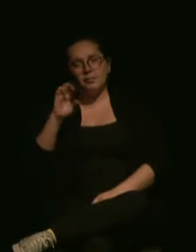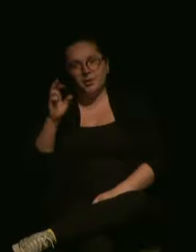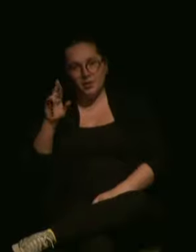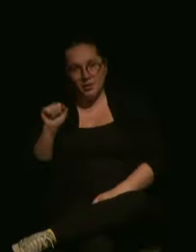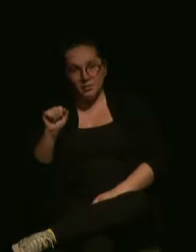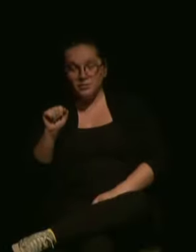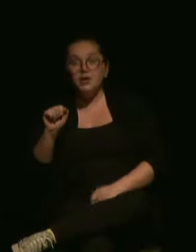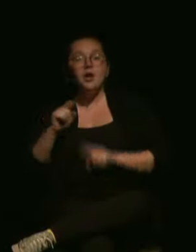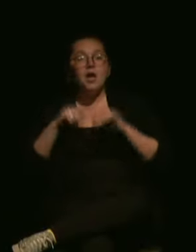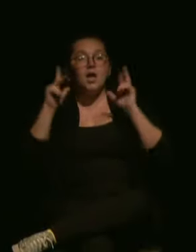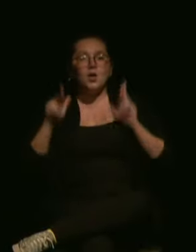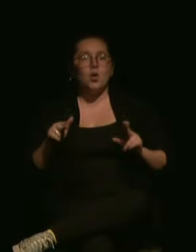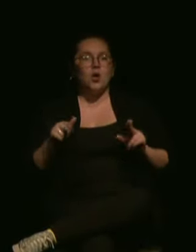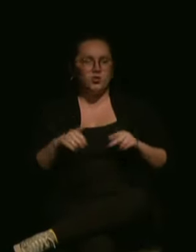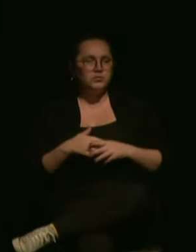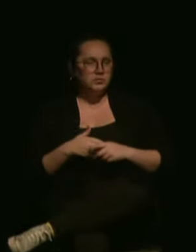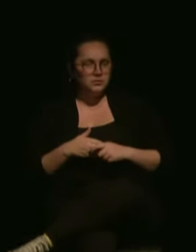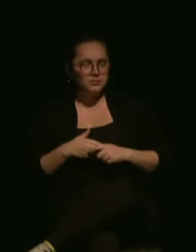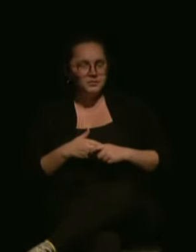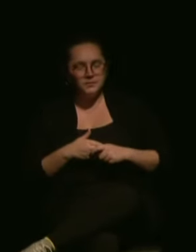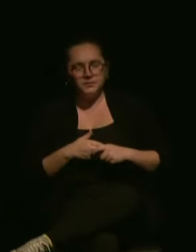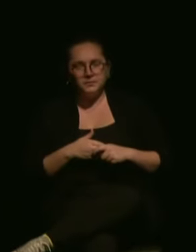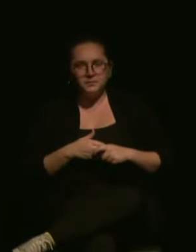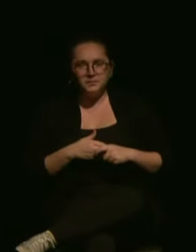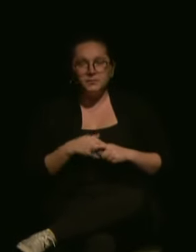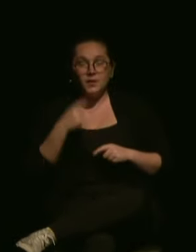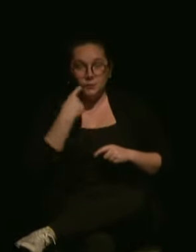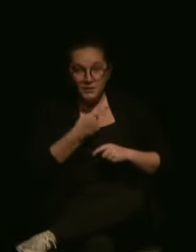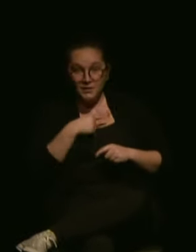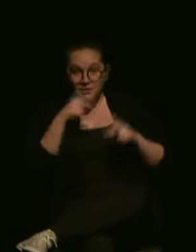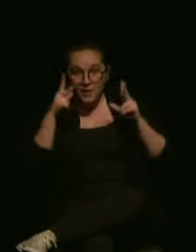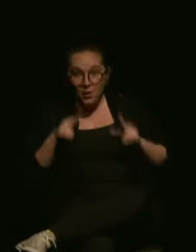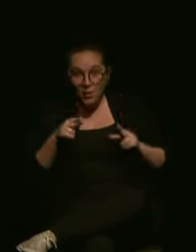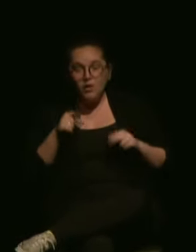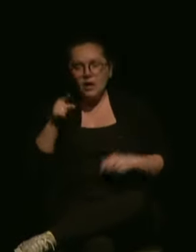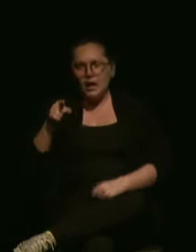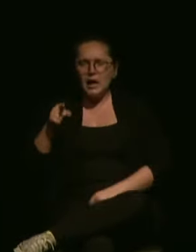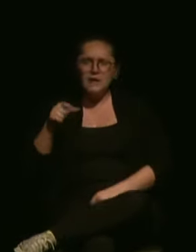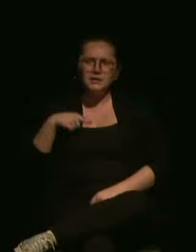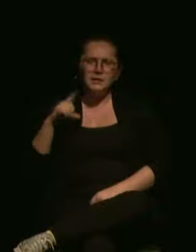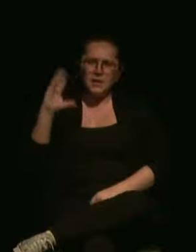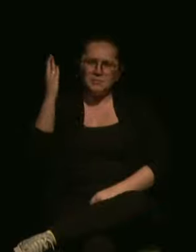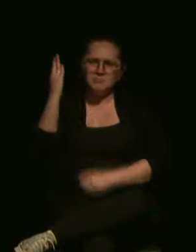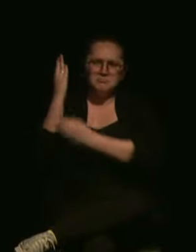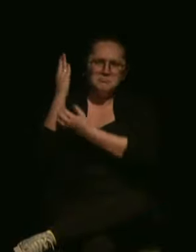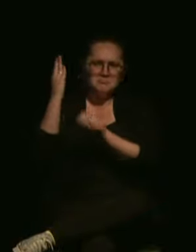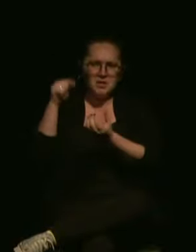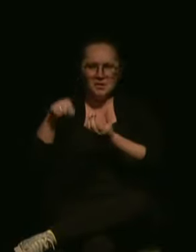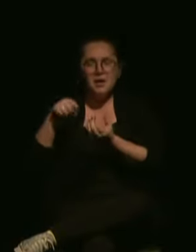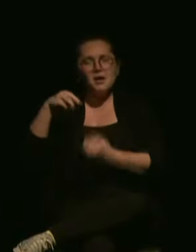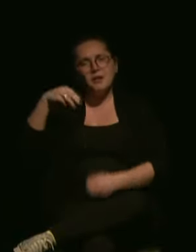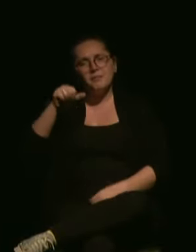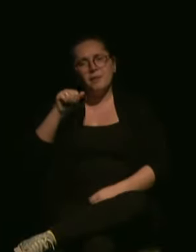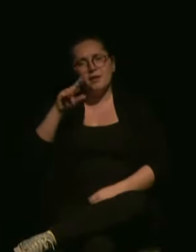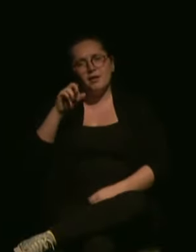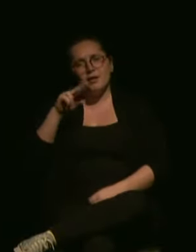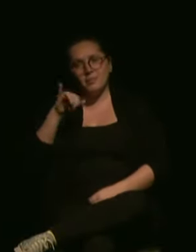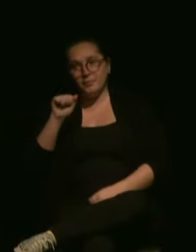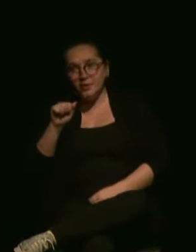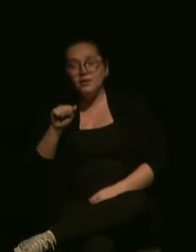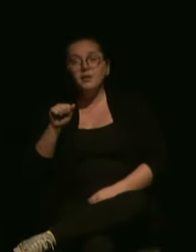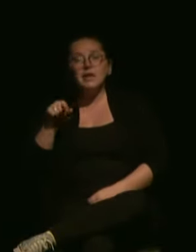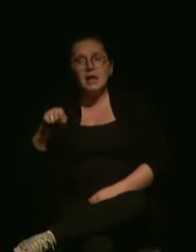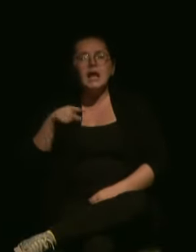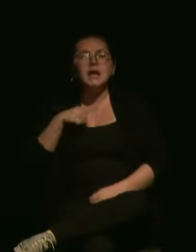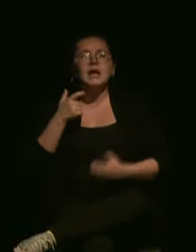mancambira, a mesma coisa. Desse eu comi em 39, esse aqui eu comi em 39 também. Agora a mancambira eu comi. Queimado, a